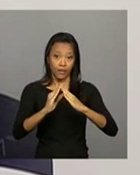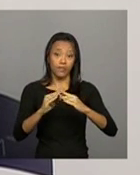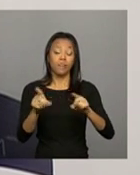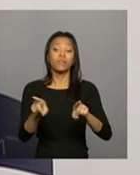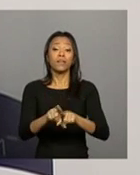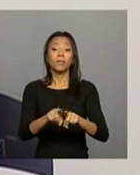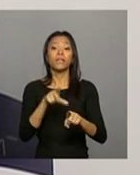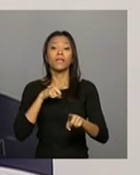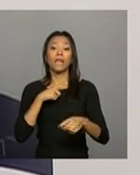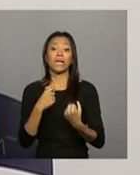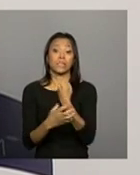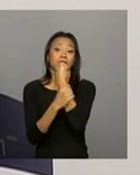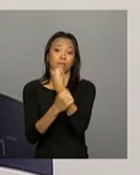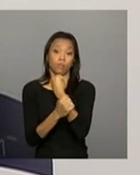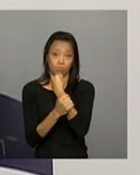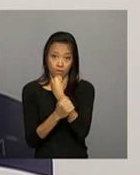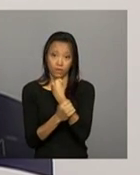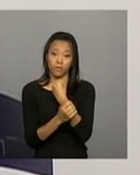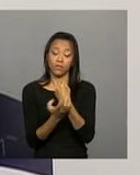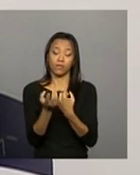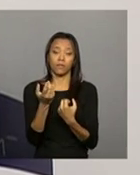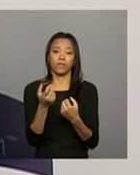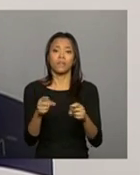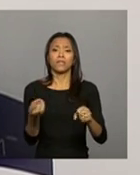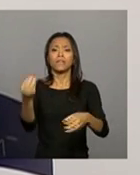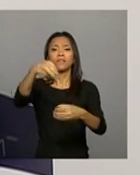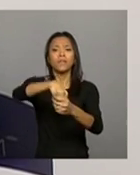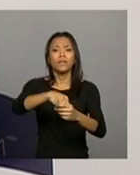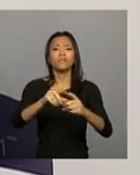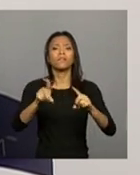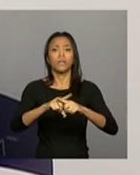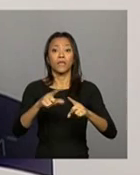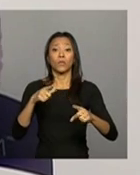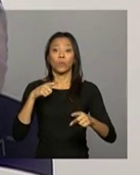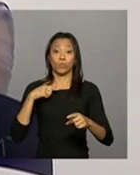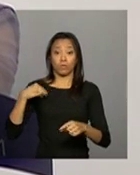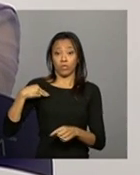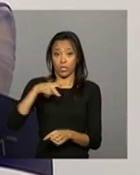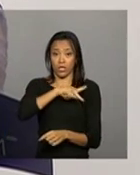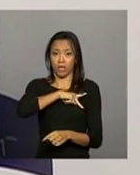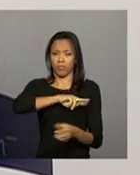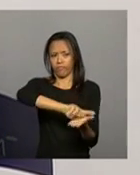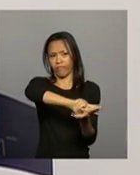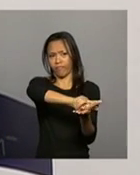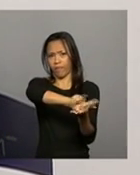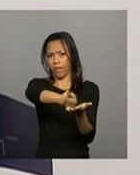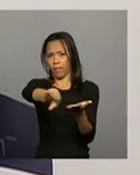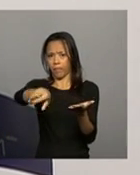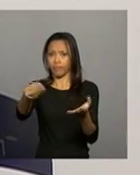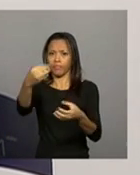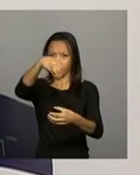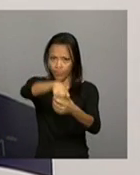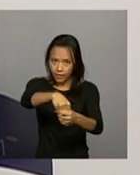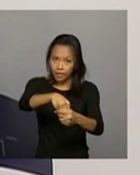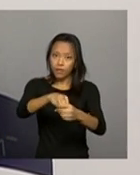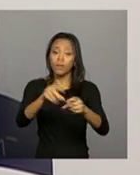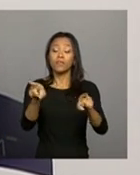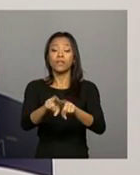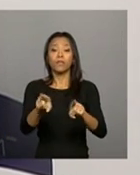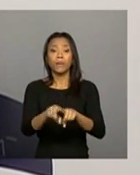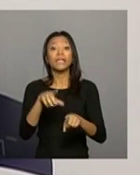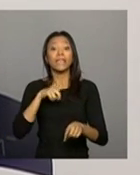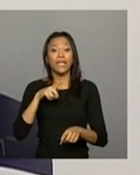Pública. Incorpora os Ministérios Públicos. Incorpora o Sistema Nacional de